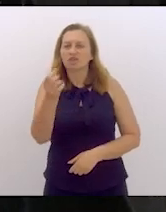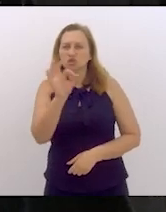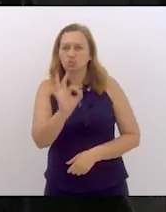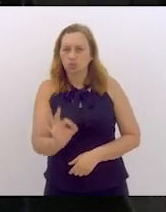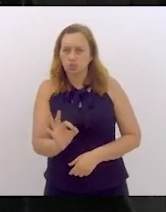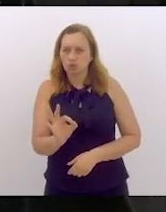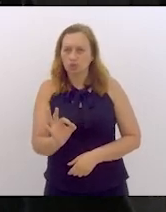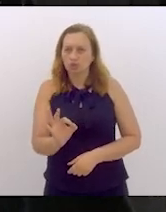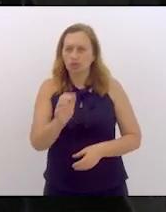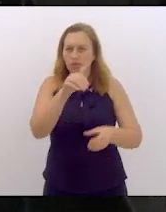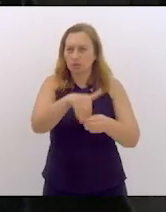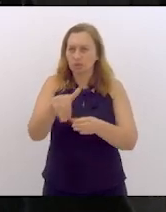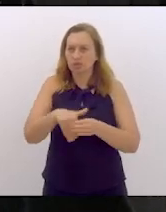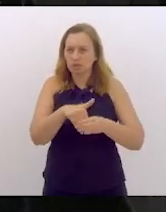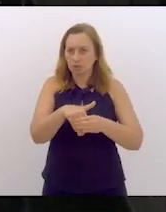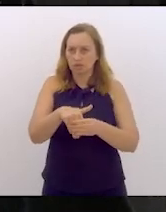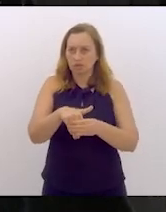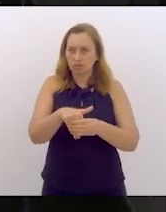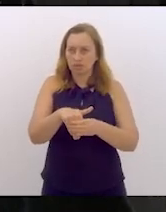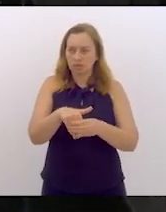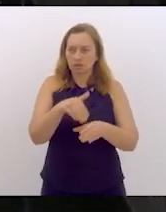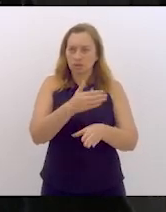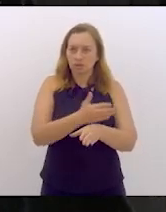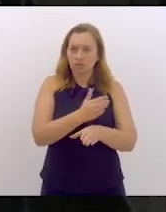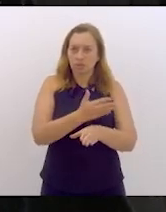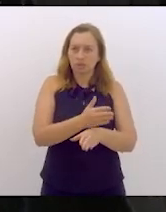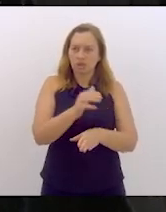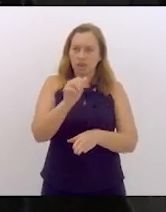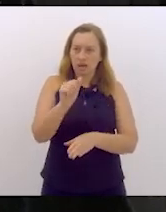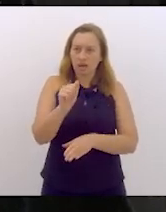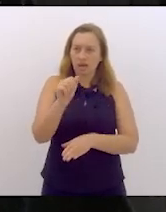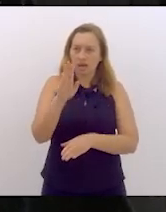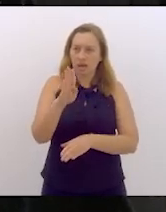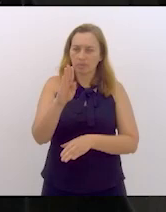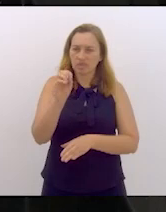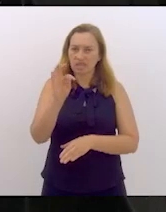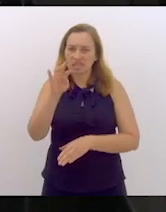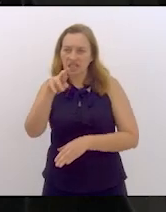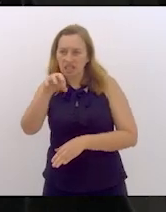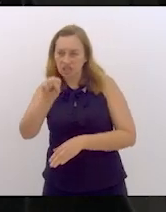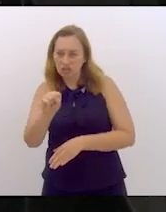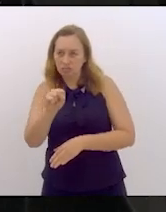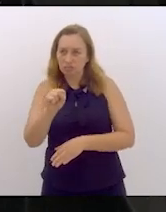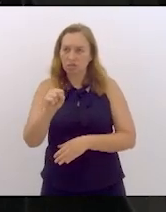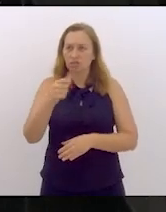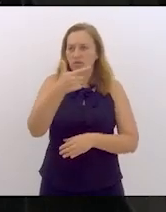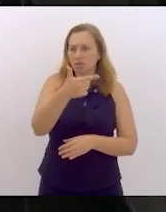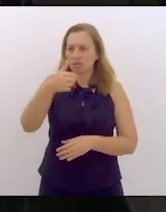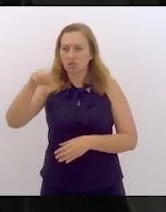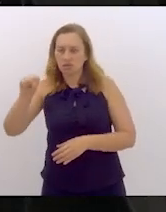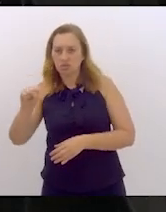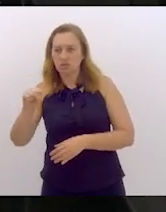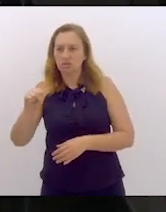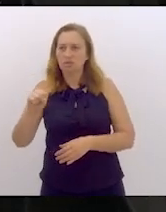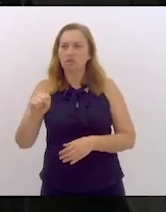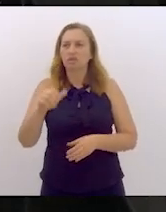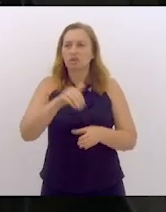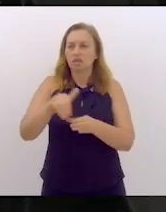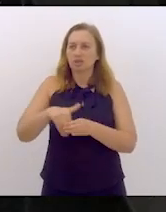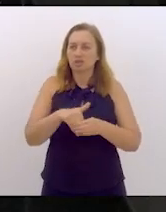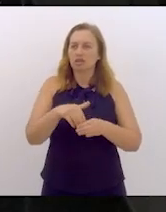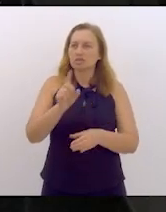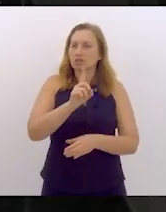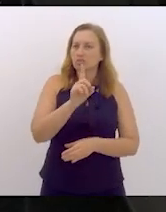de eleitores que praticam o absenteísmo desde 98 nas eleições Ou seja é